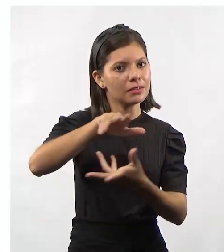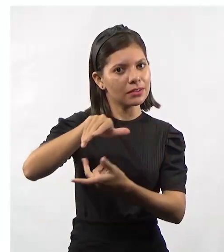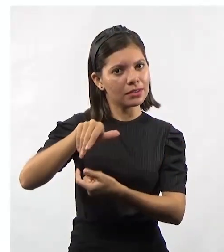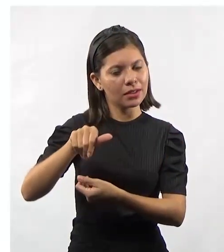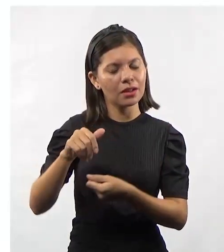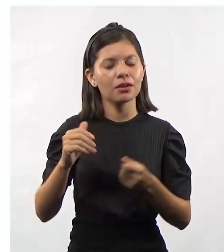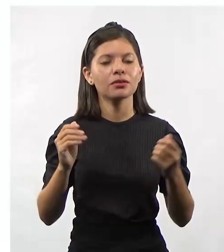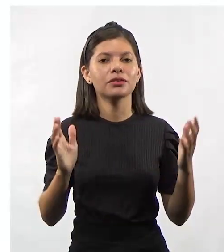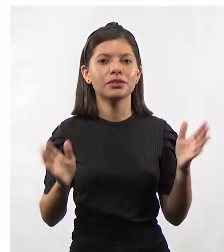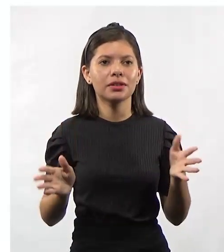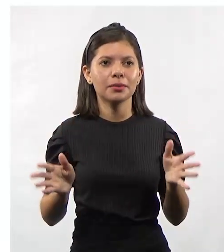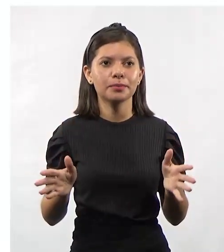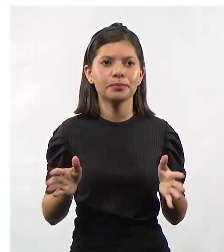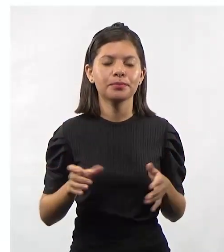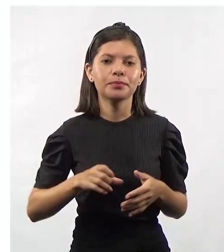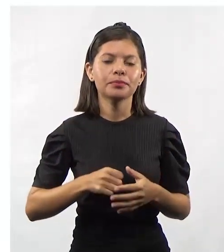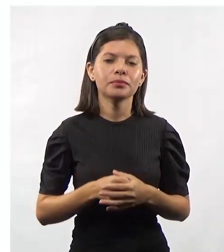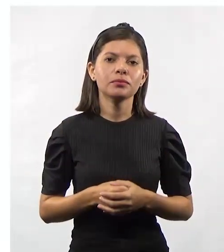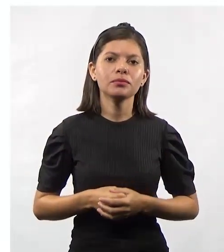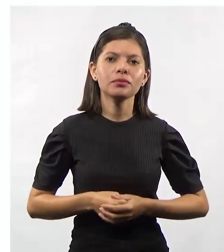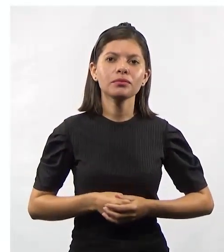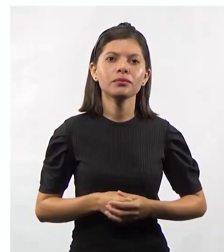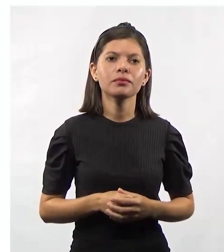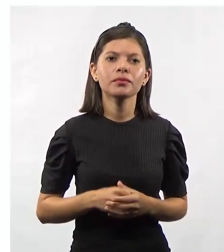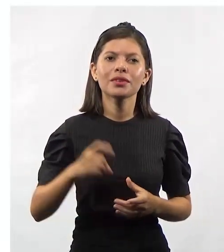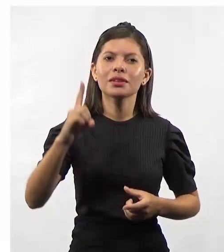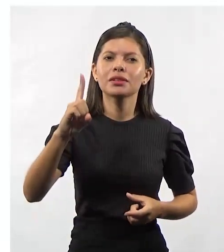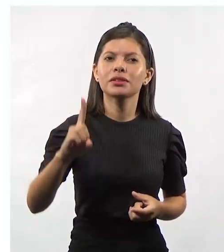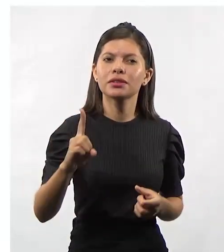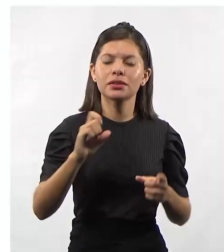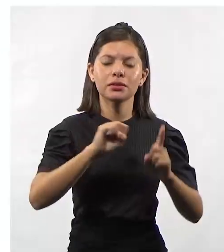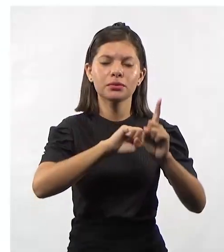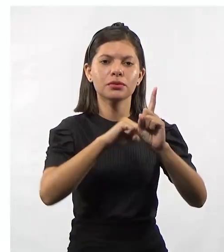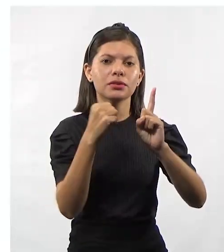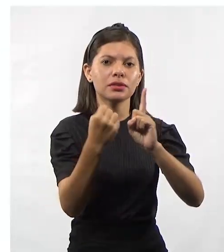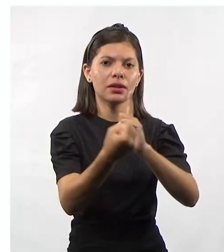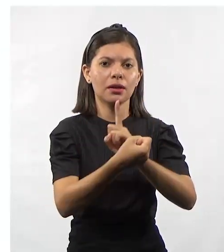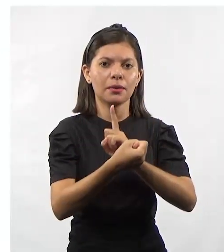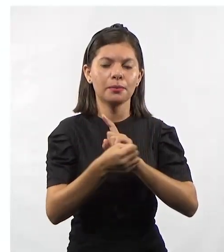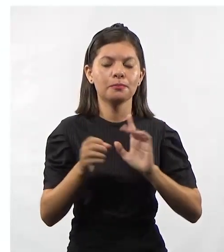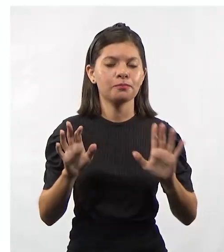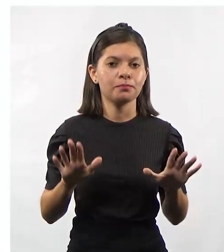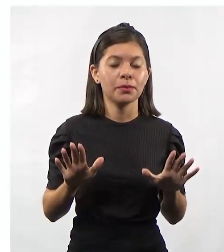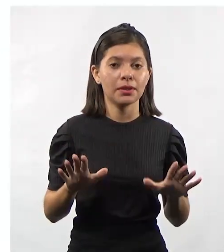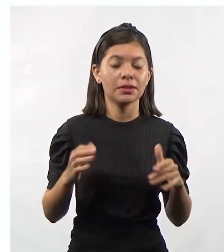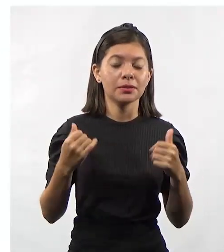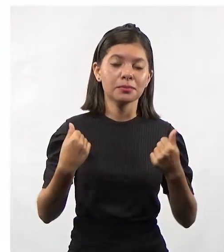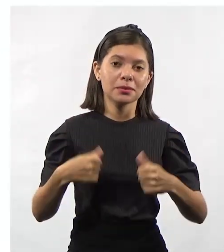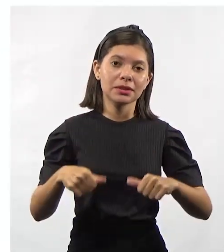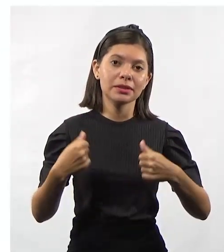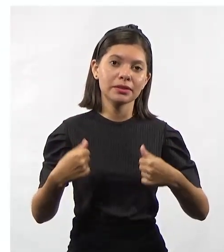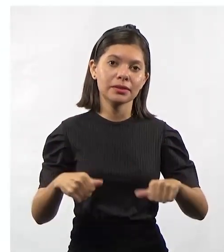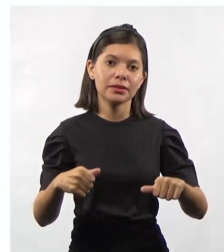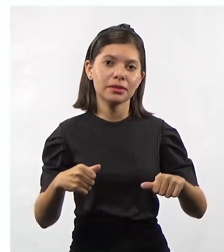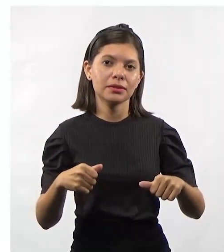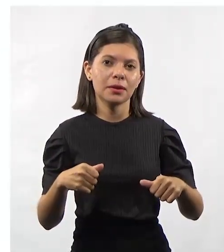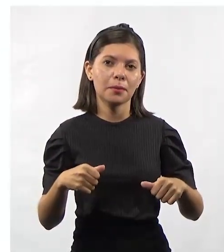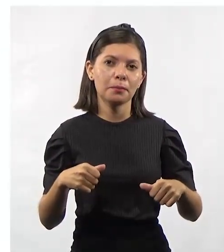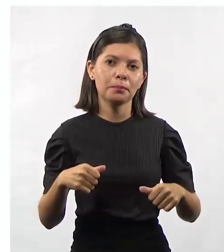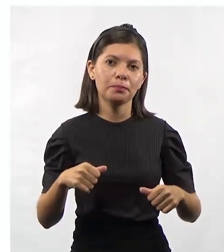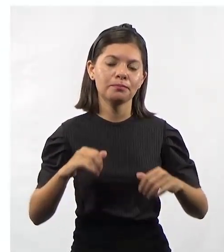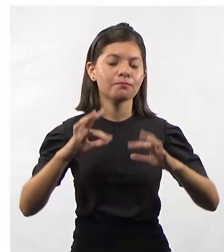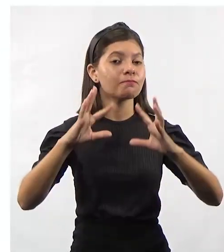universal, né? Que passa a ser um direito social, mas que precisa também ter